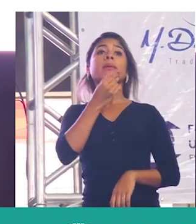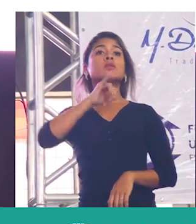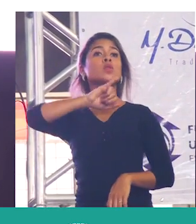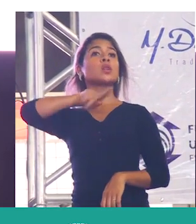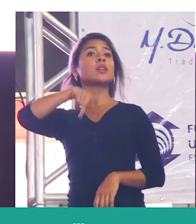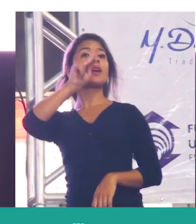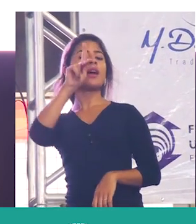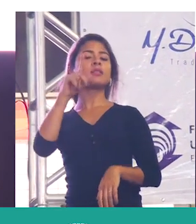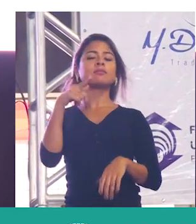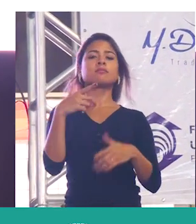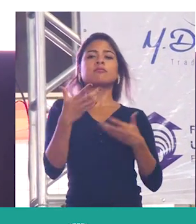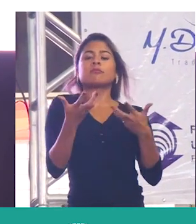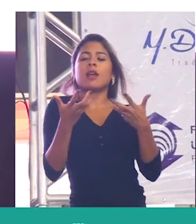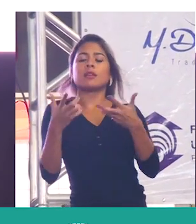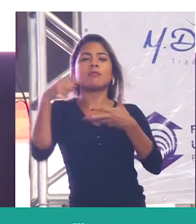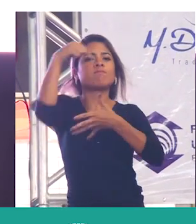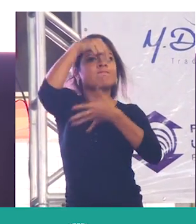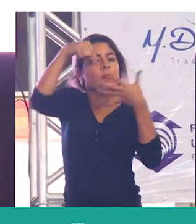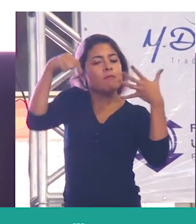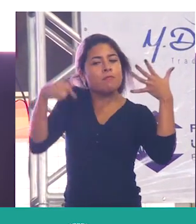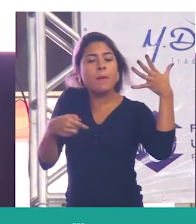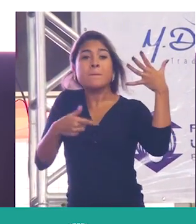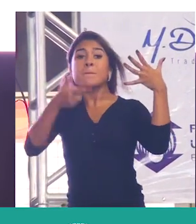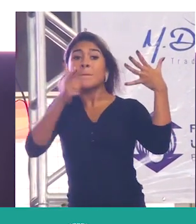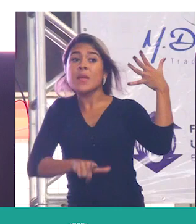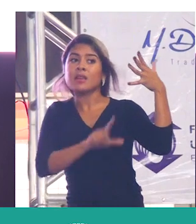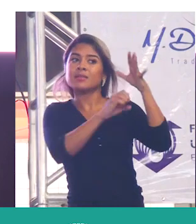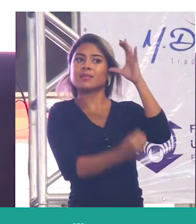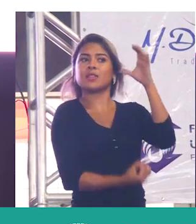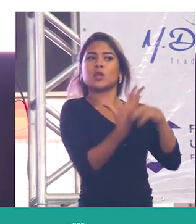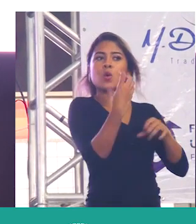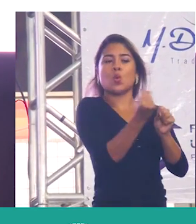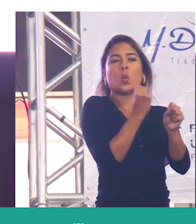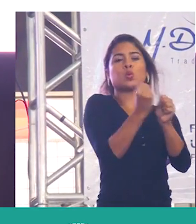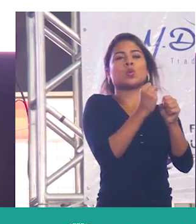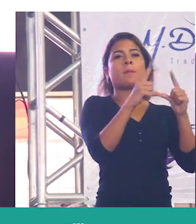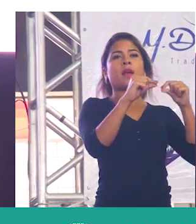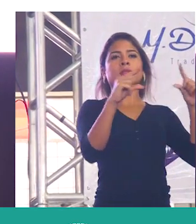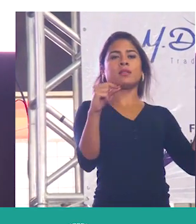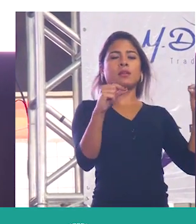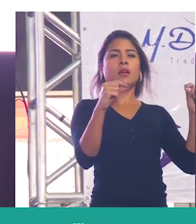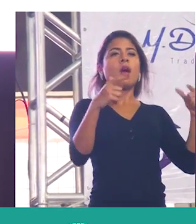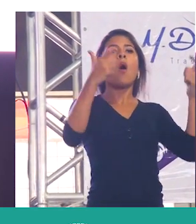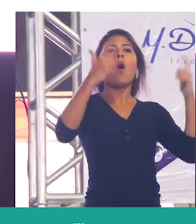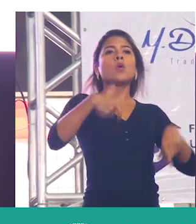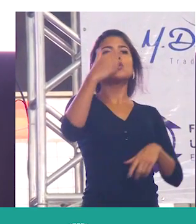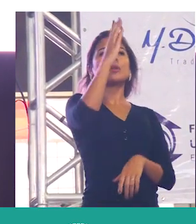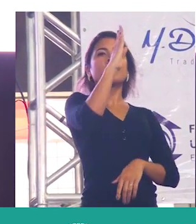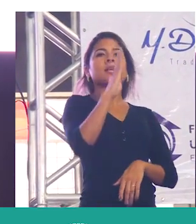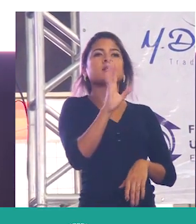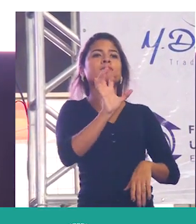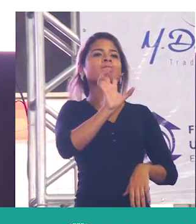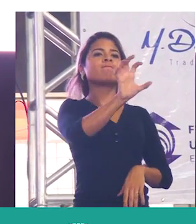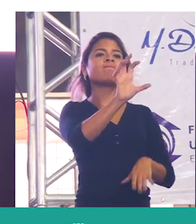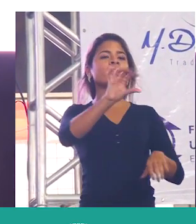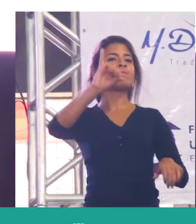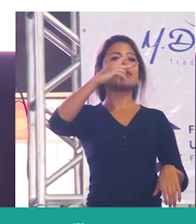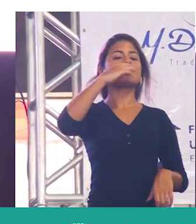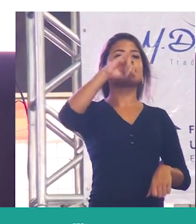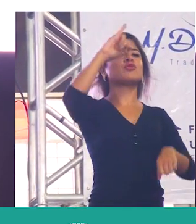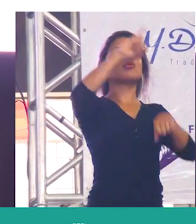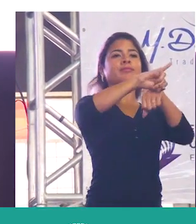mais ousada. Onde está Brasília? No Planalto Central do Brasil. Numa época em